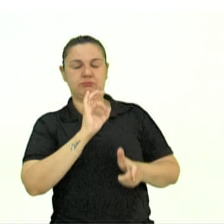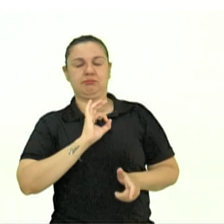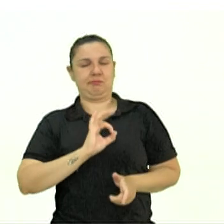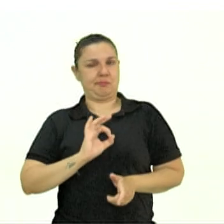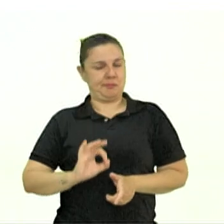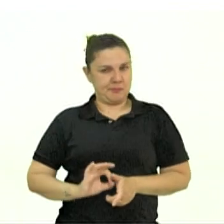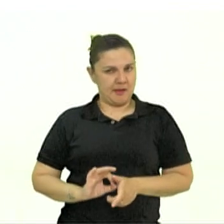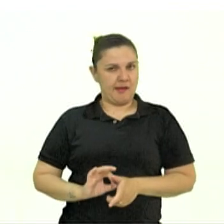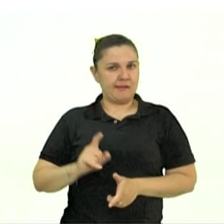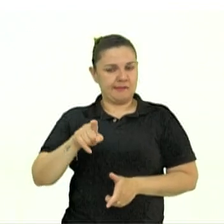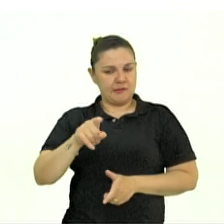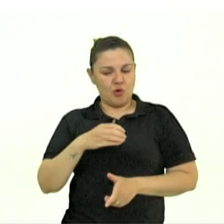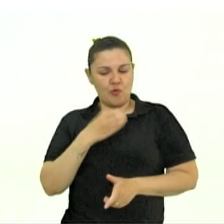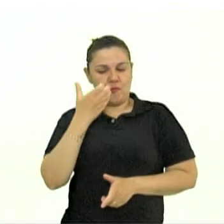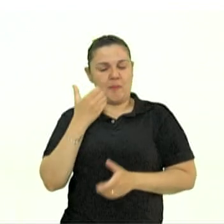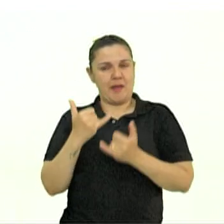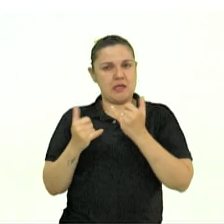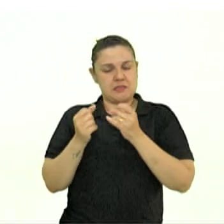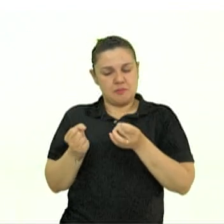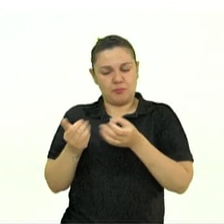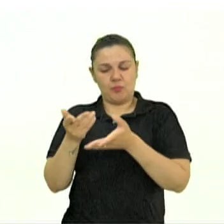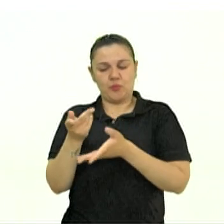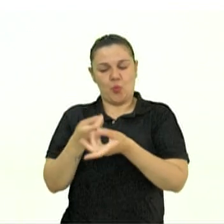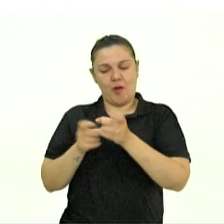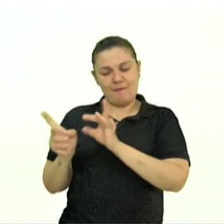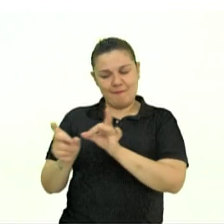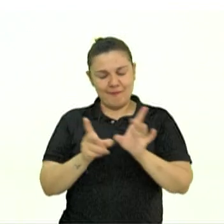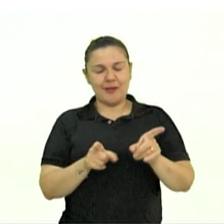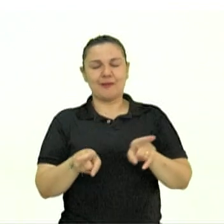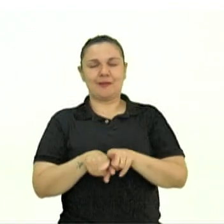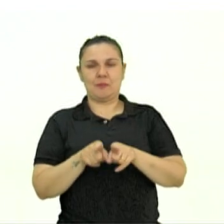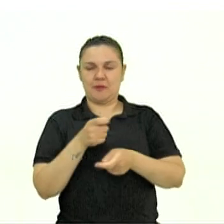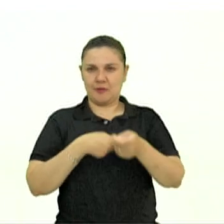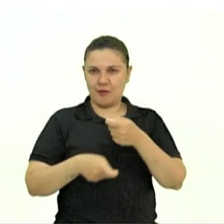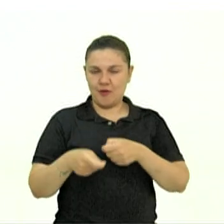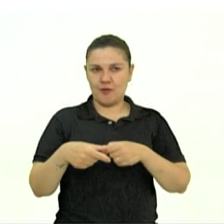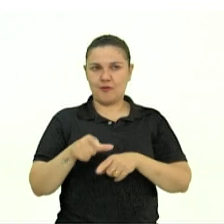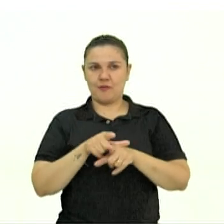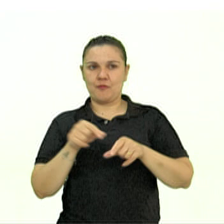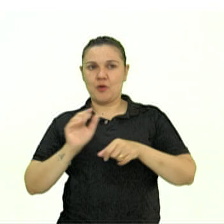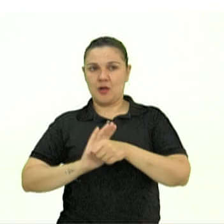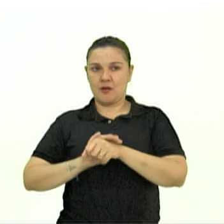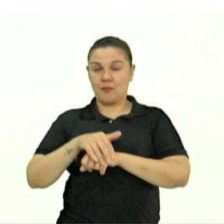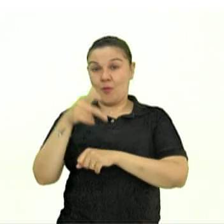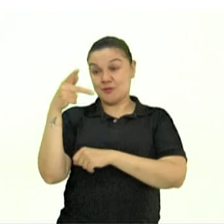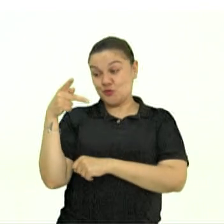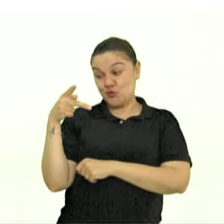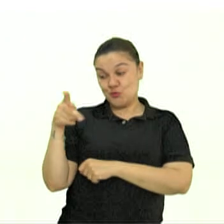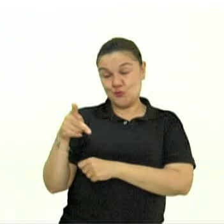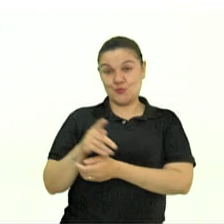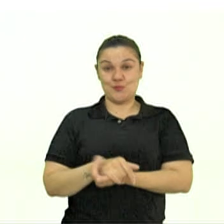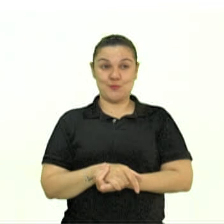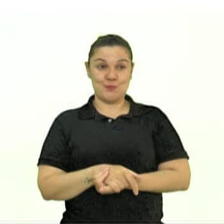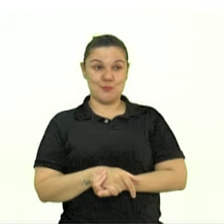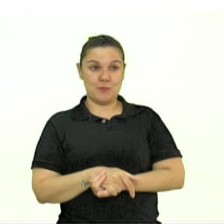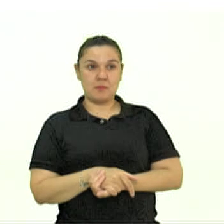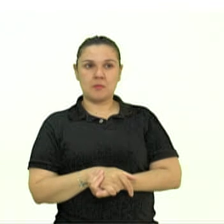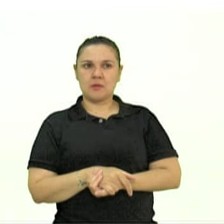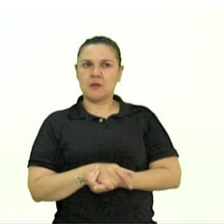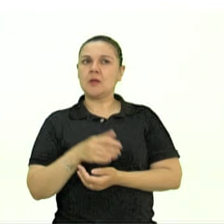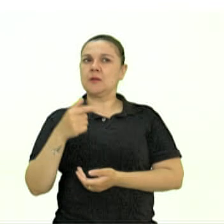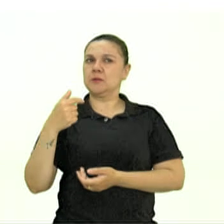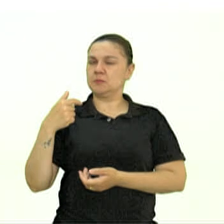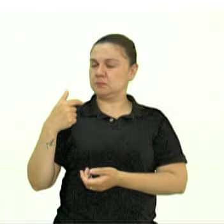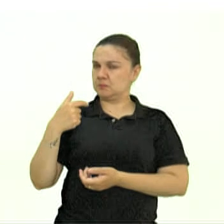padres, fruto da sua indústria e do comércio, da folha e peles, é riqueza sua.